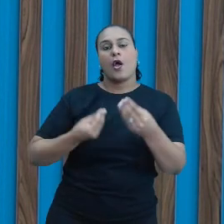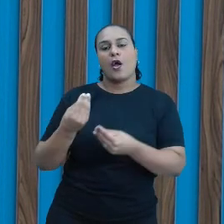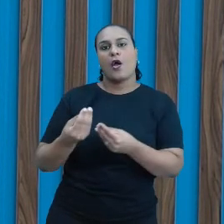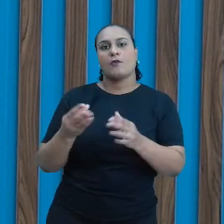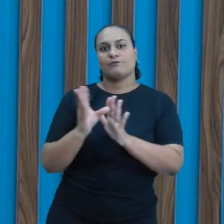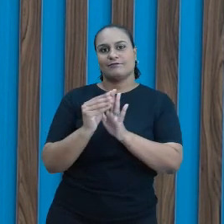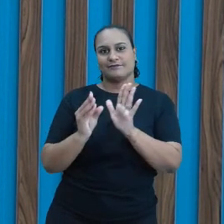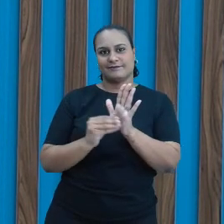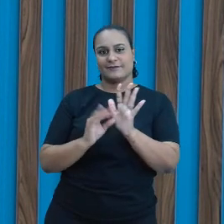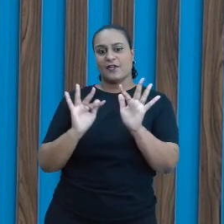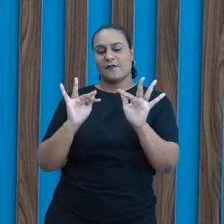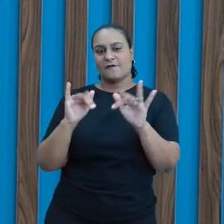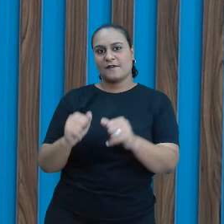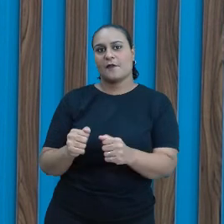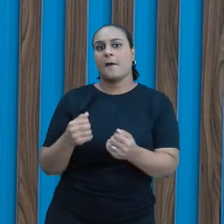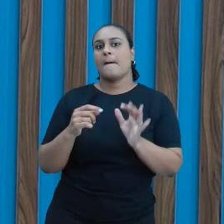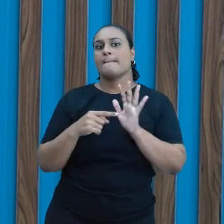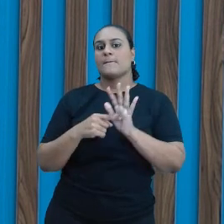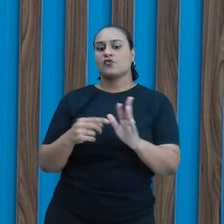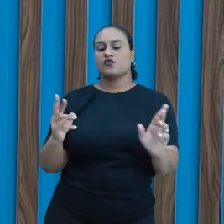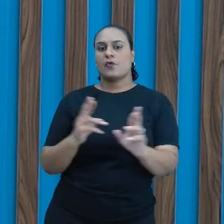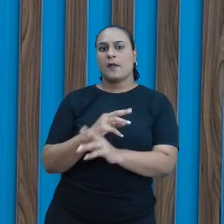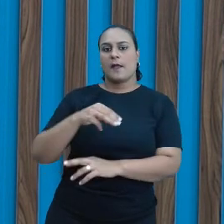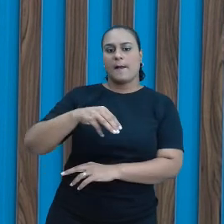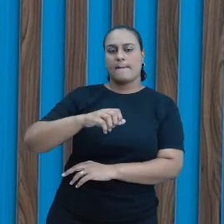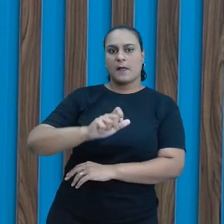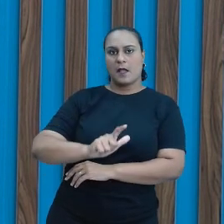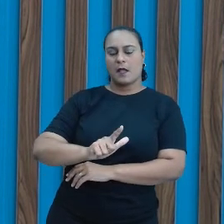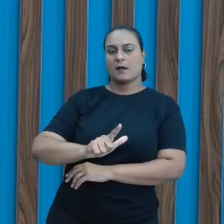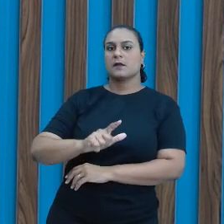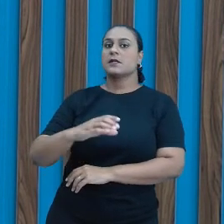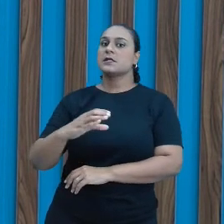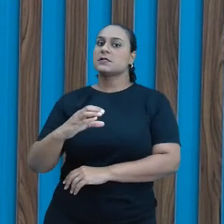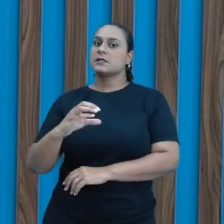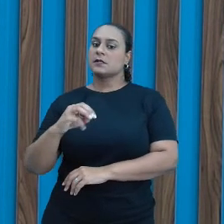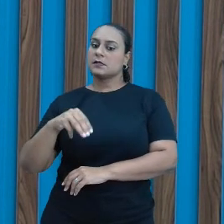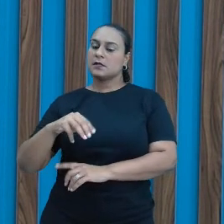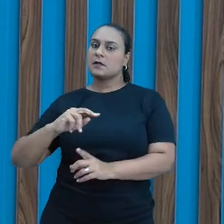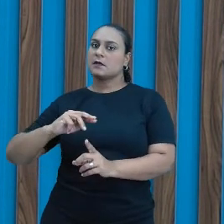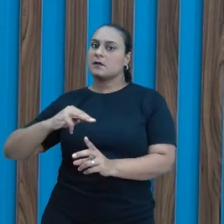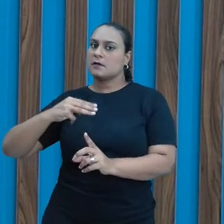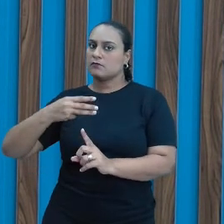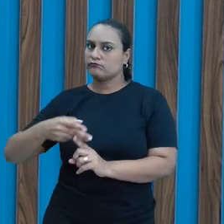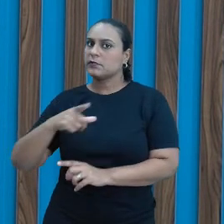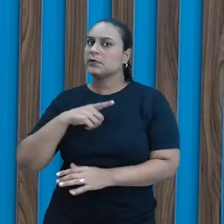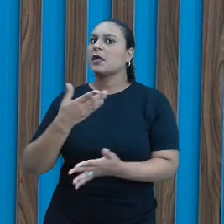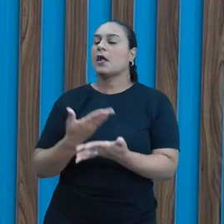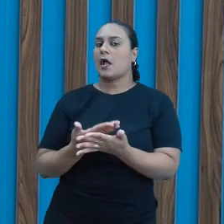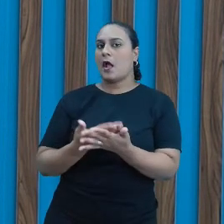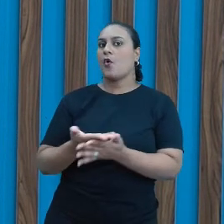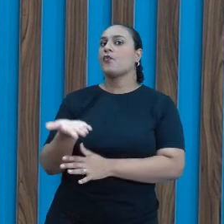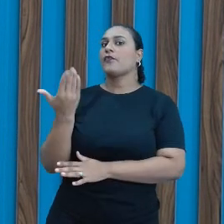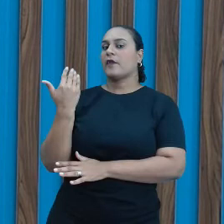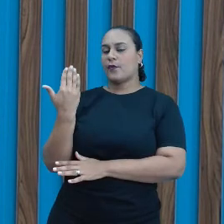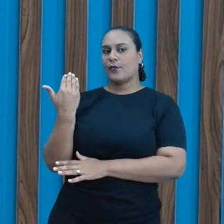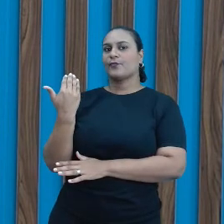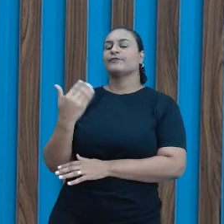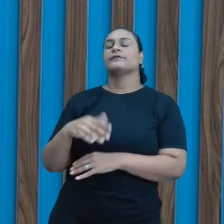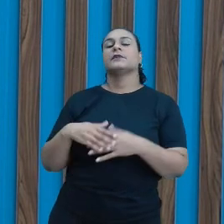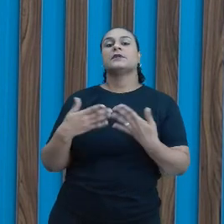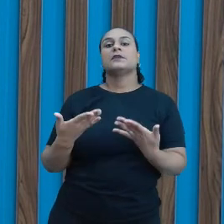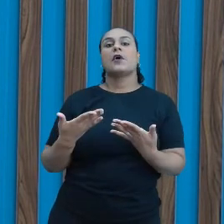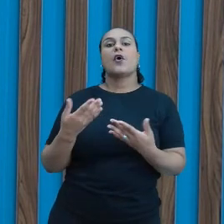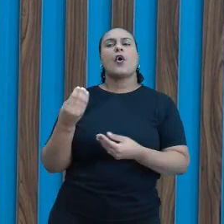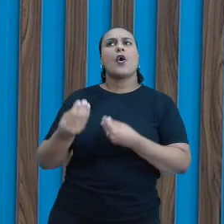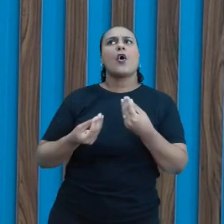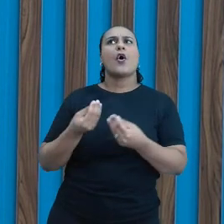no finalzinho ele colocou a relação entre ml e centímetro cúbico, que estava em aulas anteriores também. Então, para você conseguir resolver esse desafio,